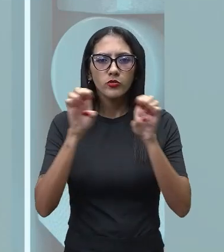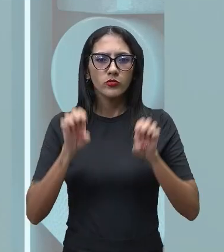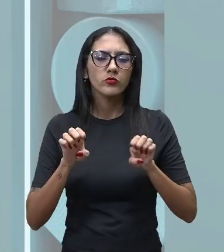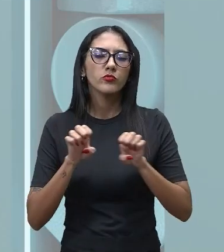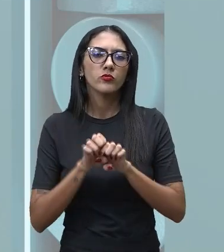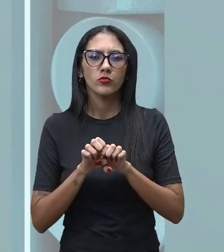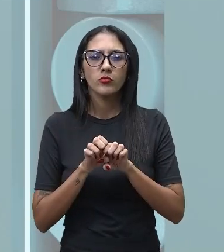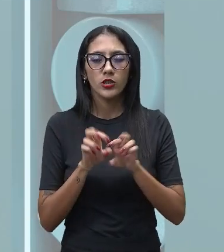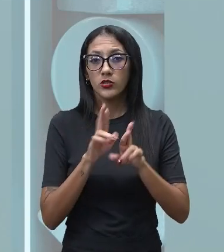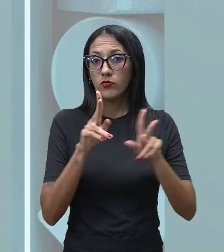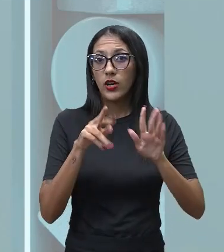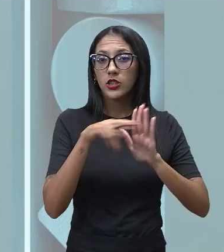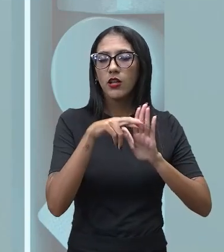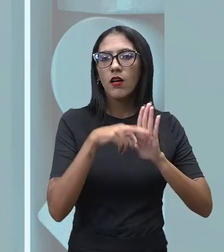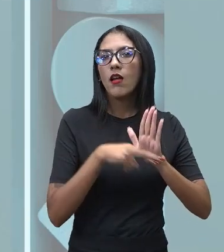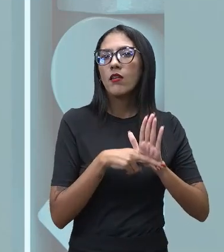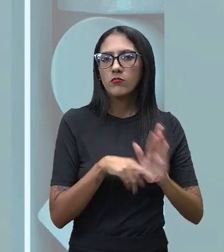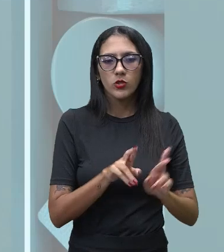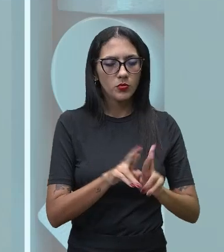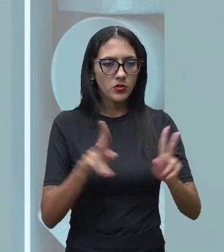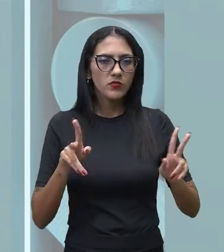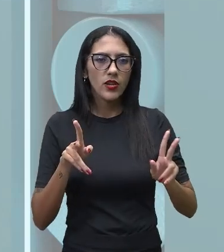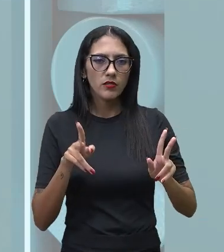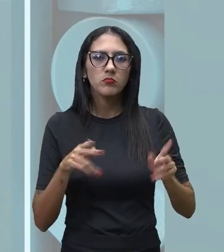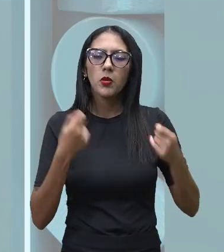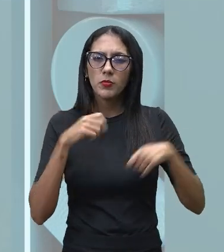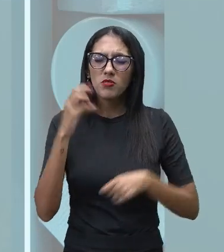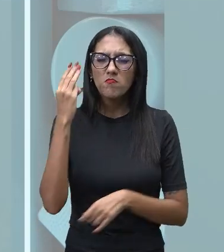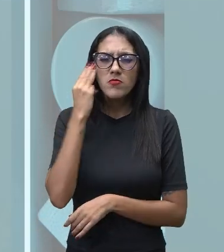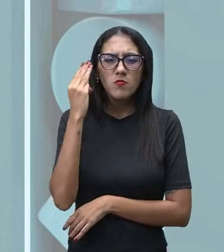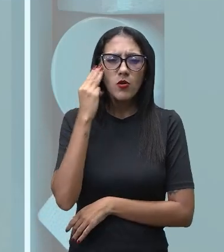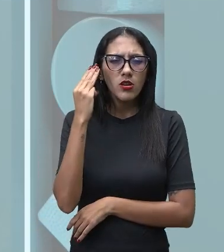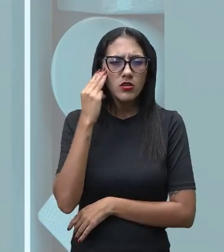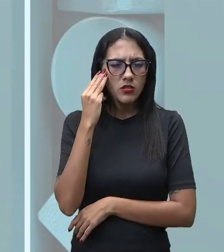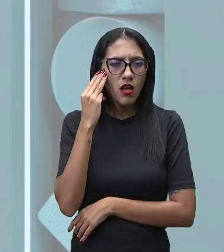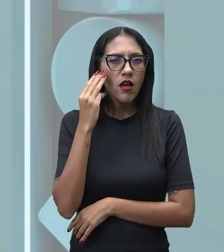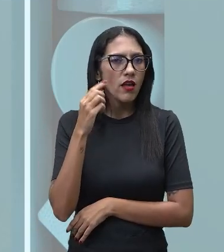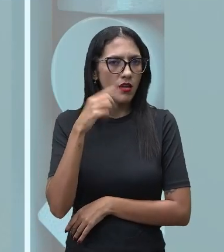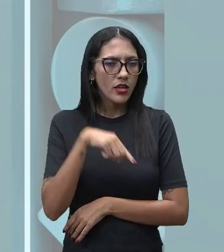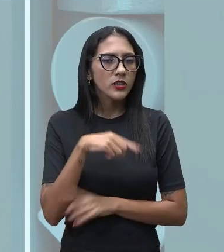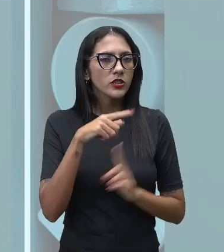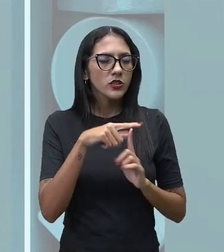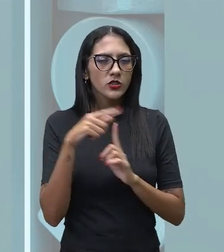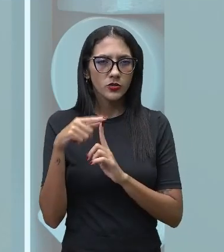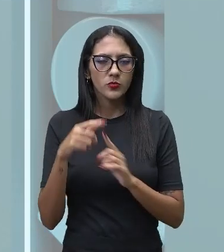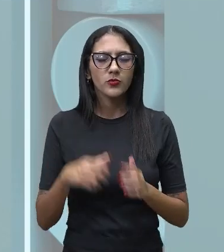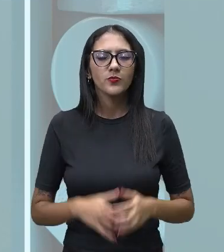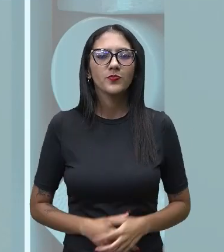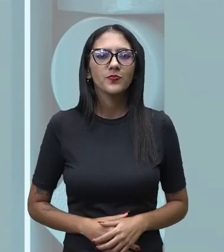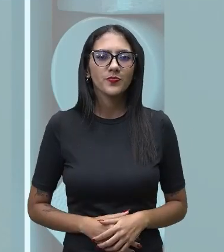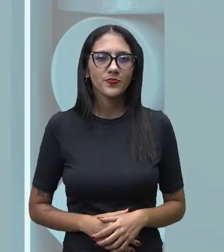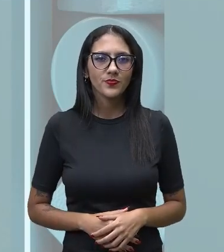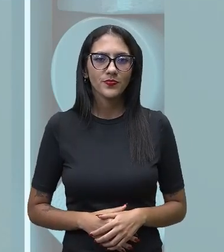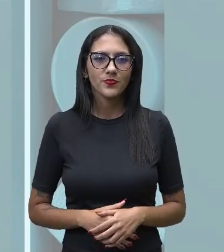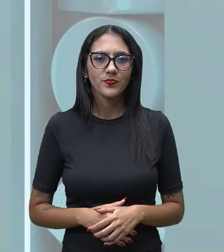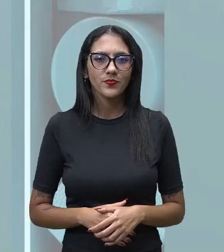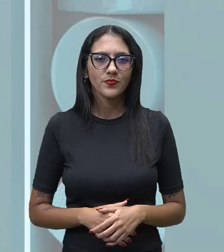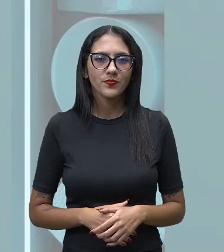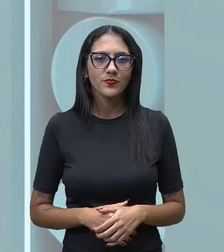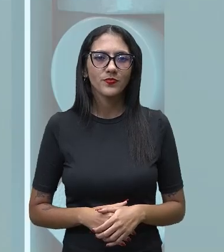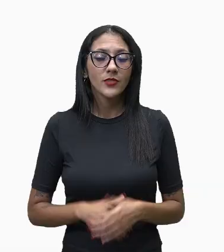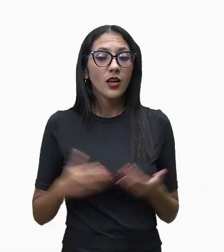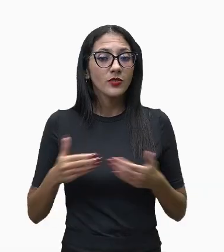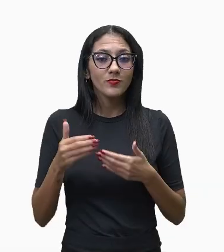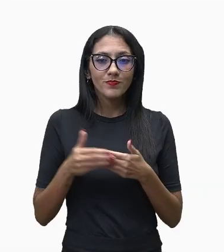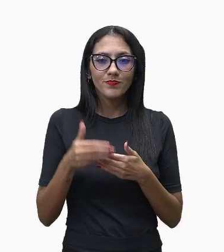do convencional, né? É isso que temos que ficar de olho nessas figuras de construção, tá? E aí, avançando mais um